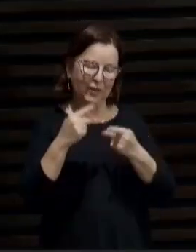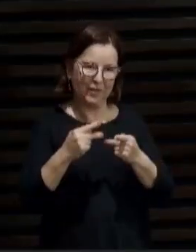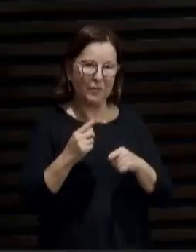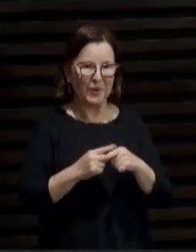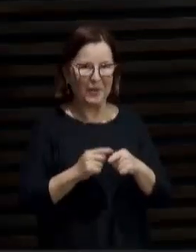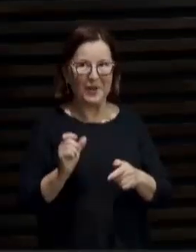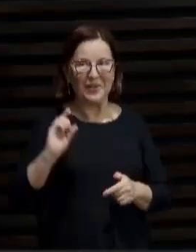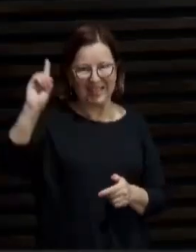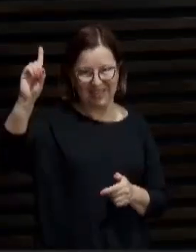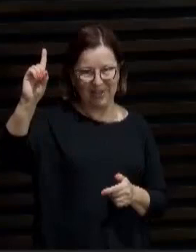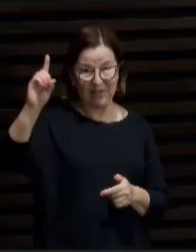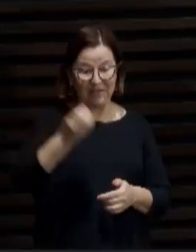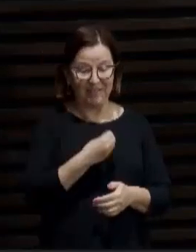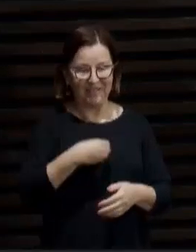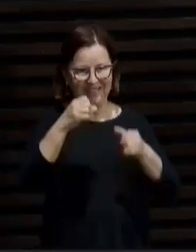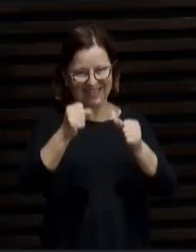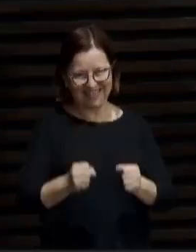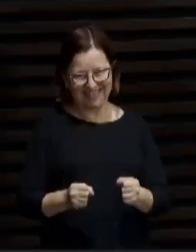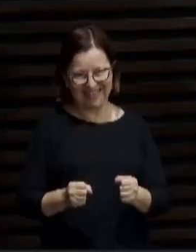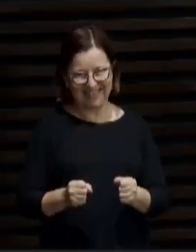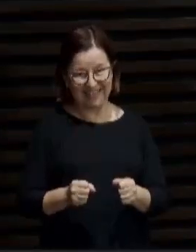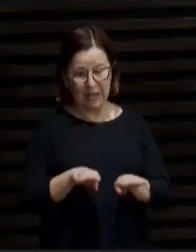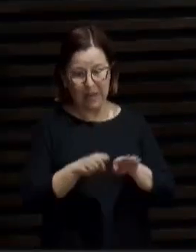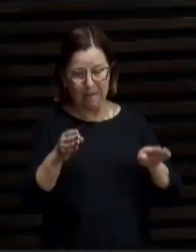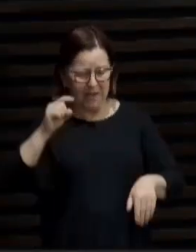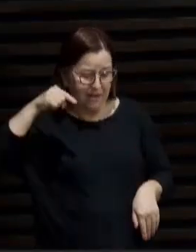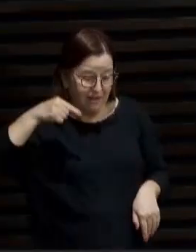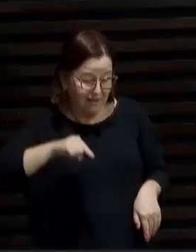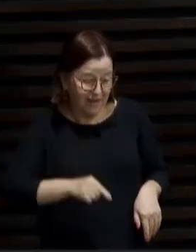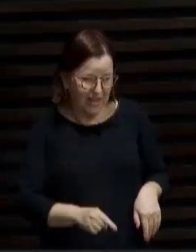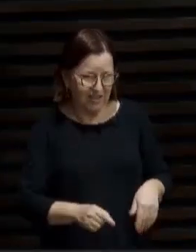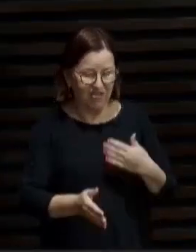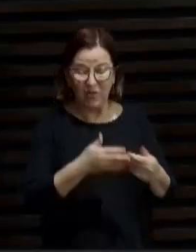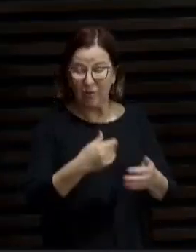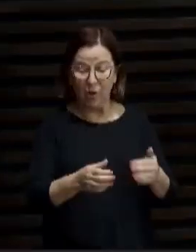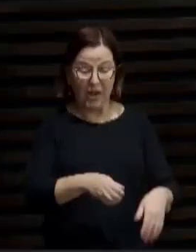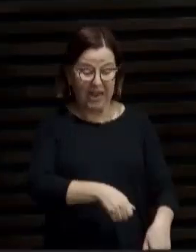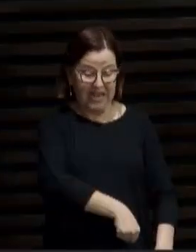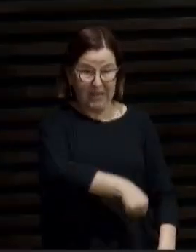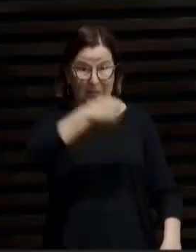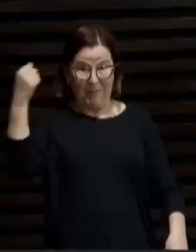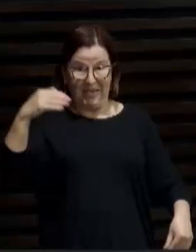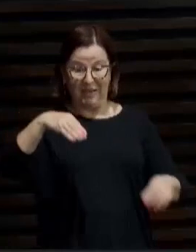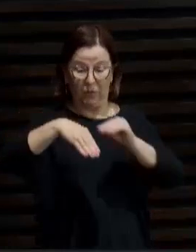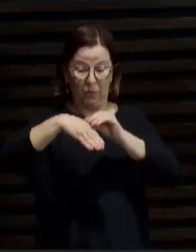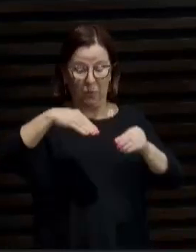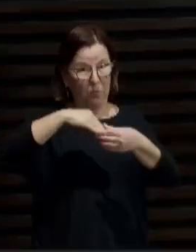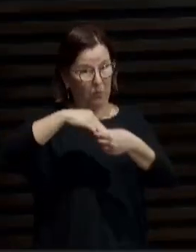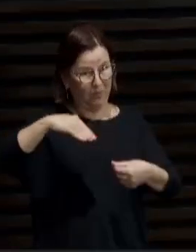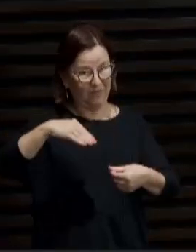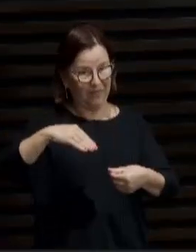palavra de Deus é viva e eficaz, e mais cortante do que qualquer espada de 2 gumes,